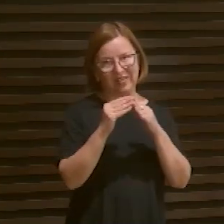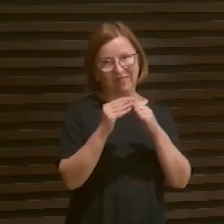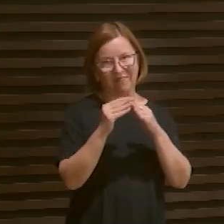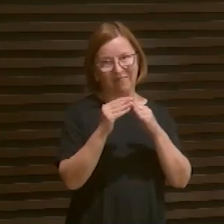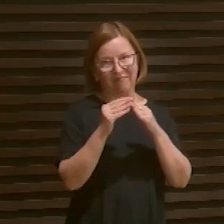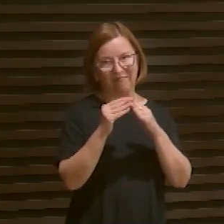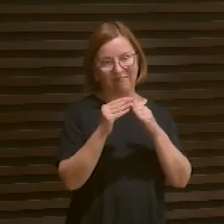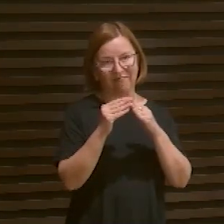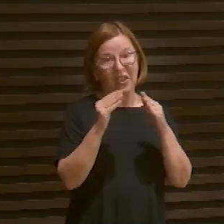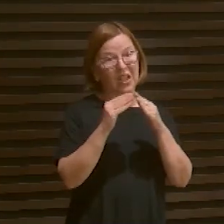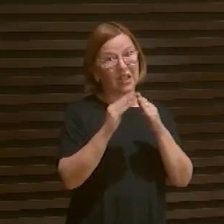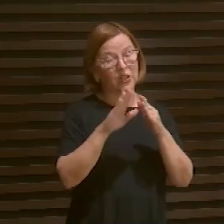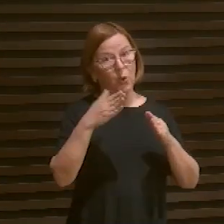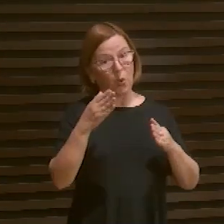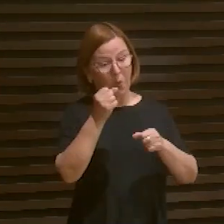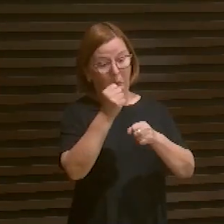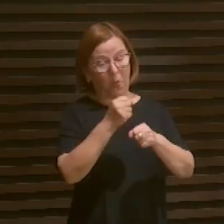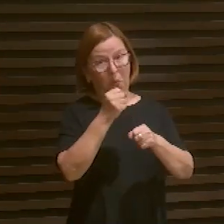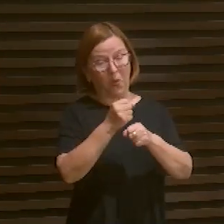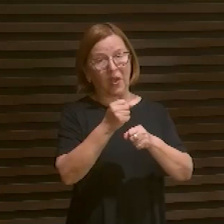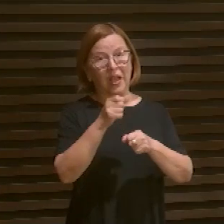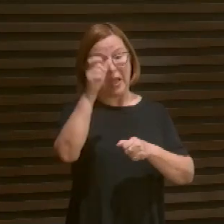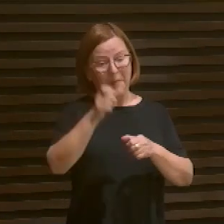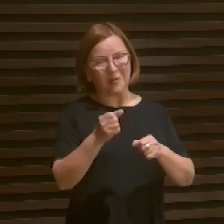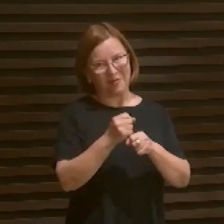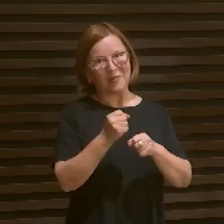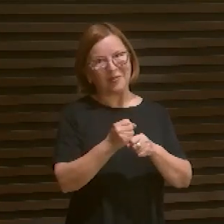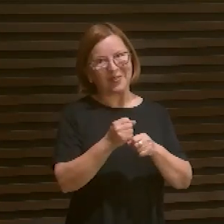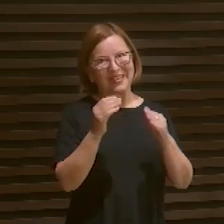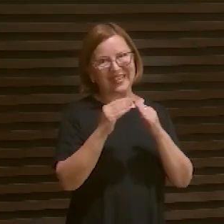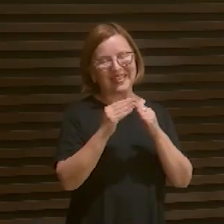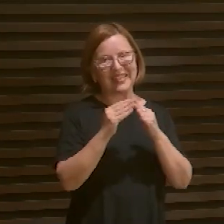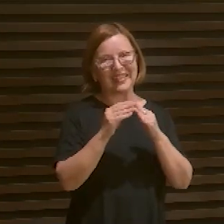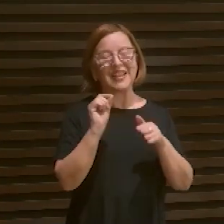A casa ou o construtor da casa? Quem é o maior?